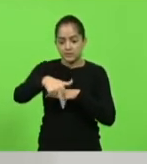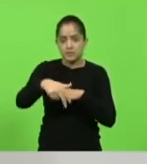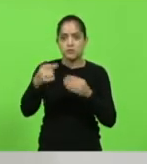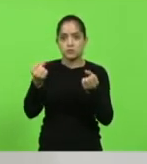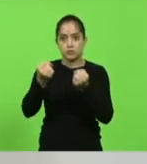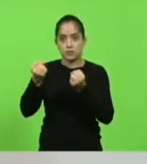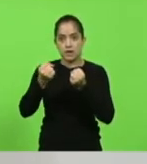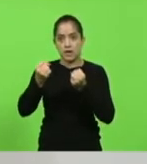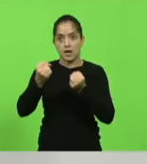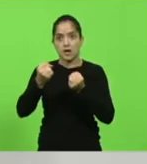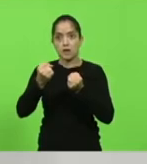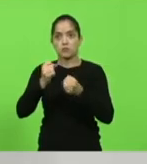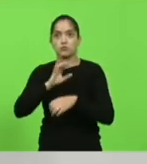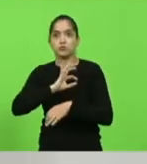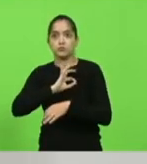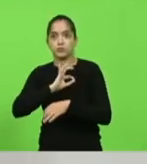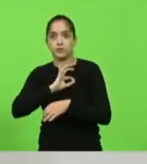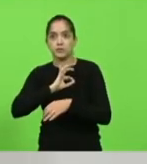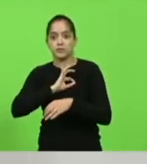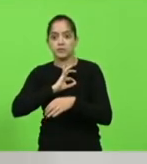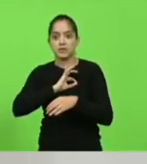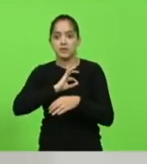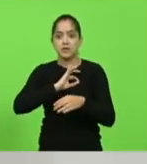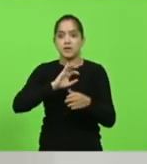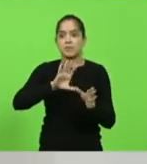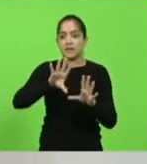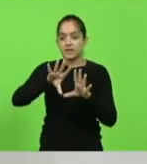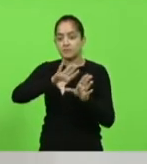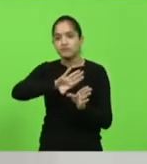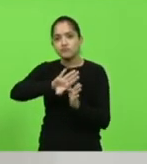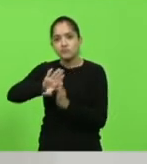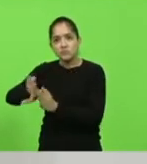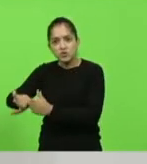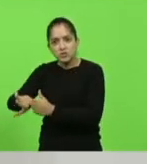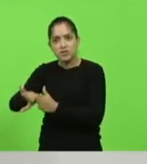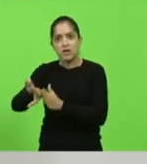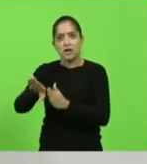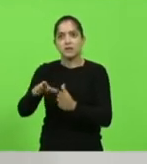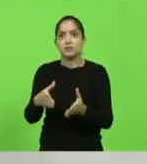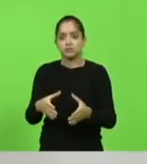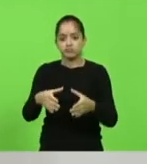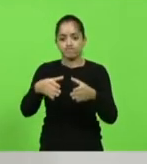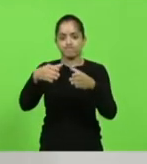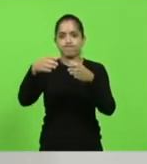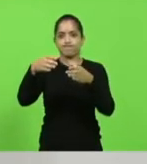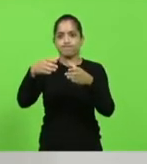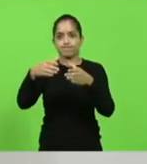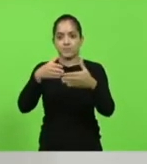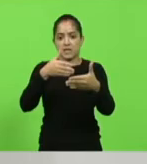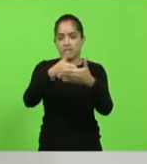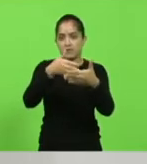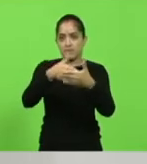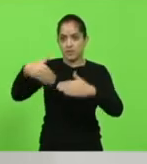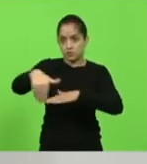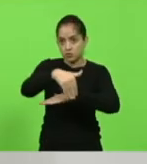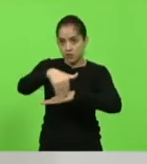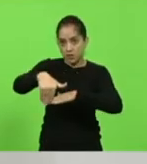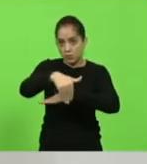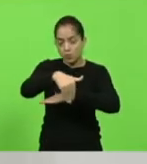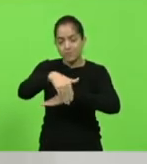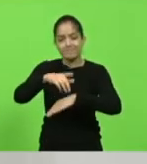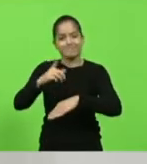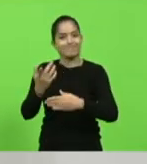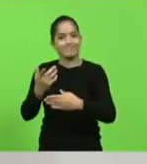para tirar um obstáculo da rua que tirinha sido colocado pelos traficantes e naquele momento